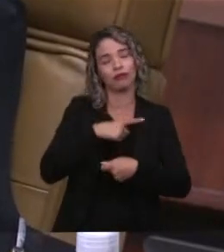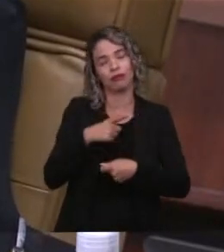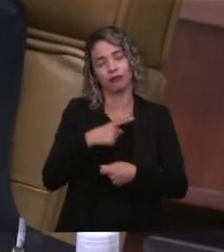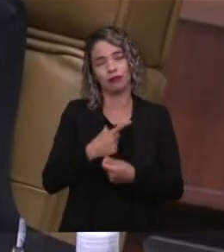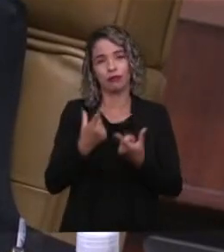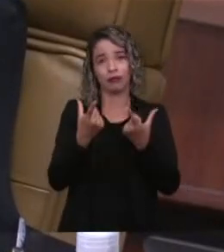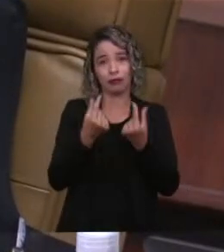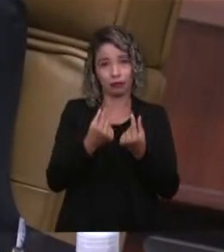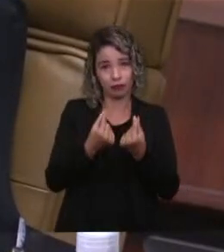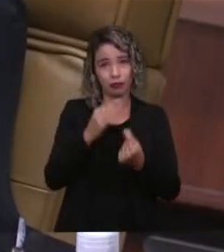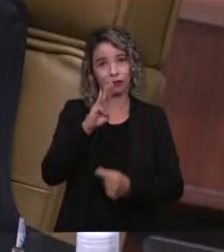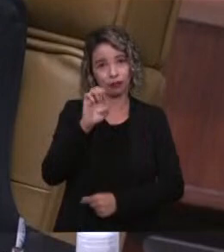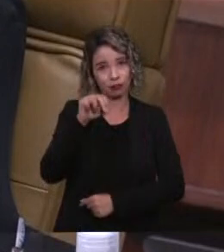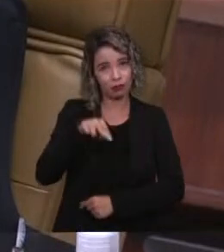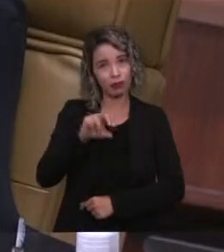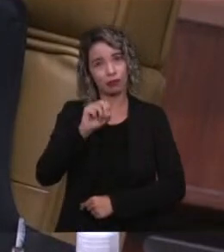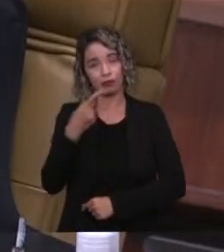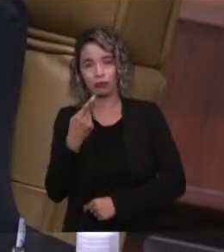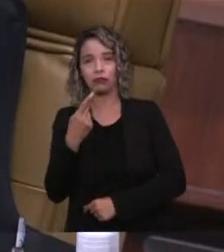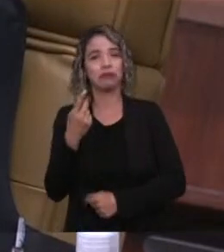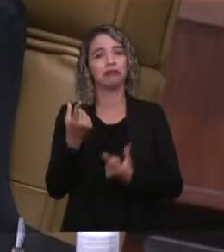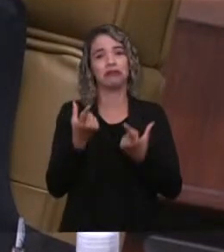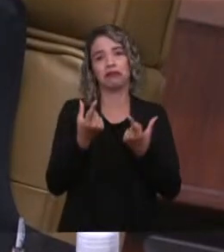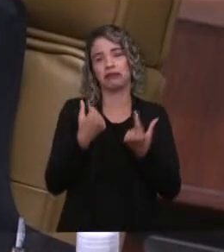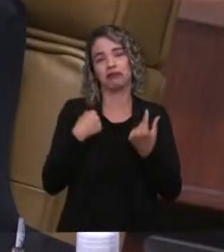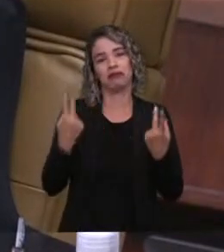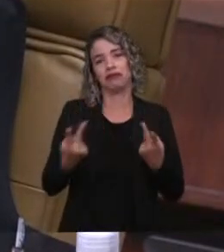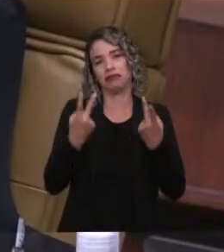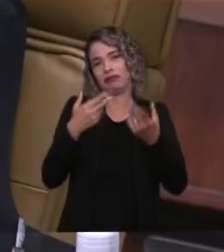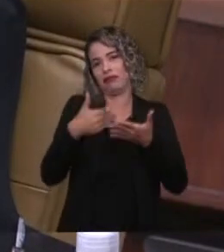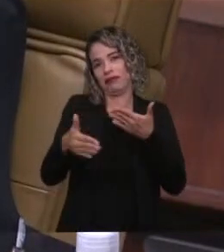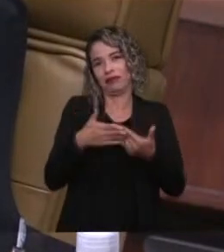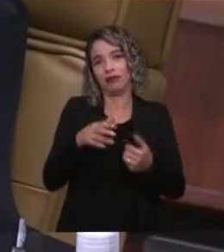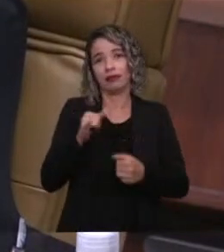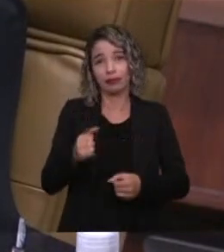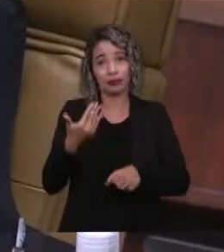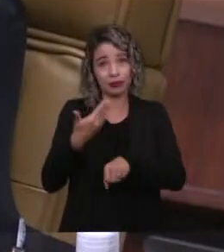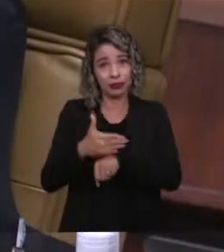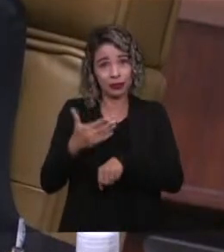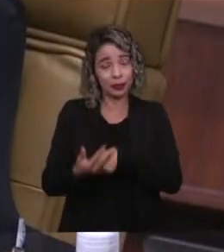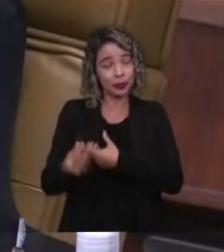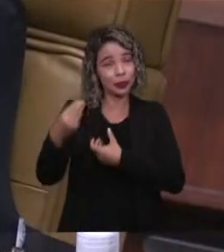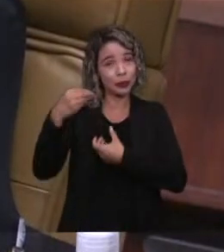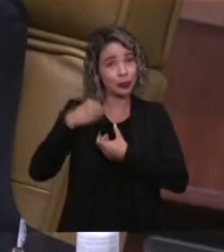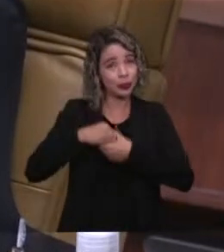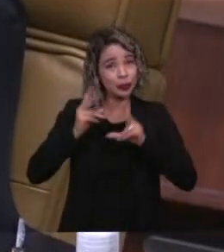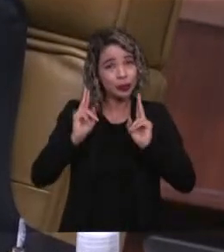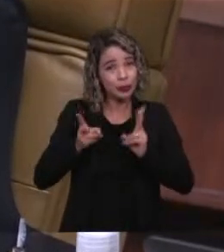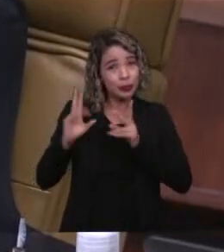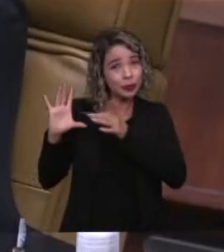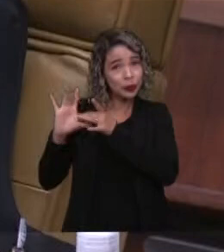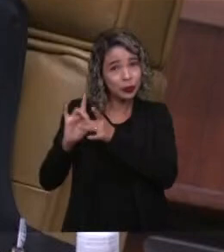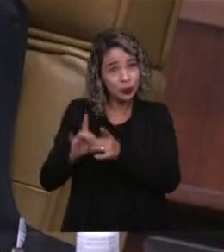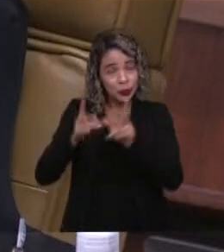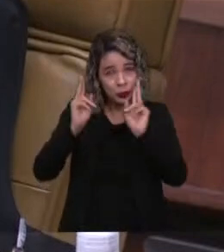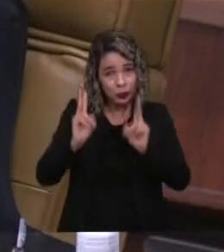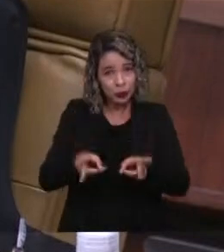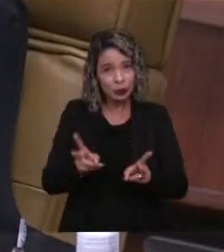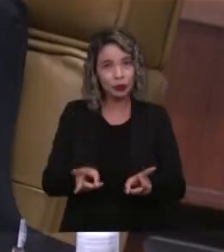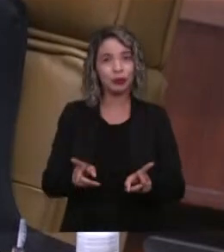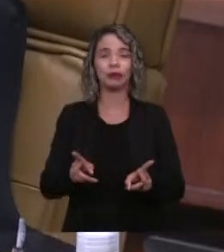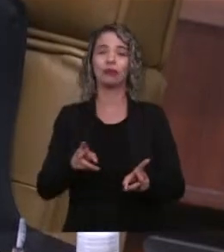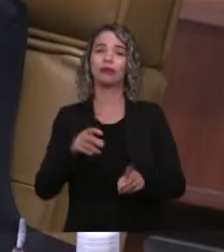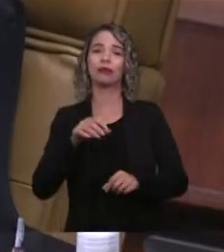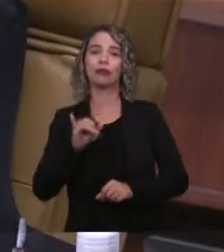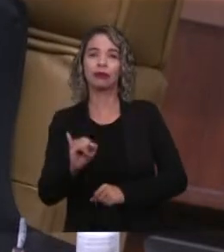ou valores. As quais condutas essas que, se praticadas dentro de um mesmo contexto,